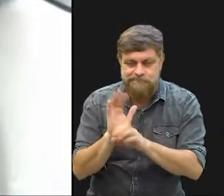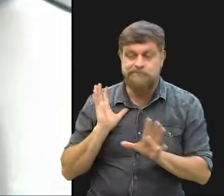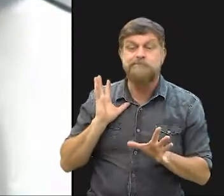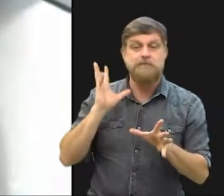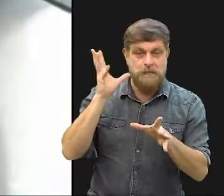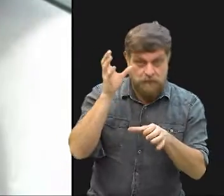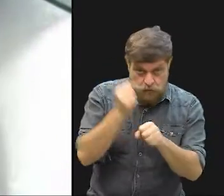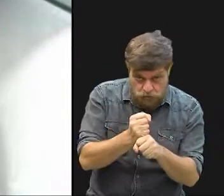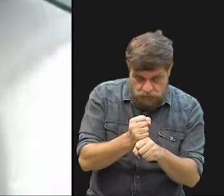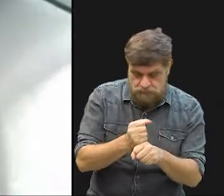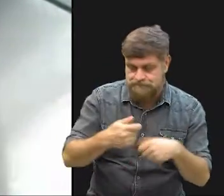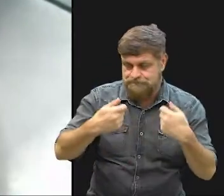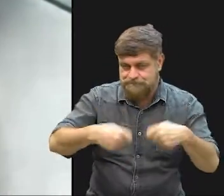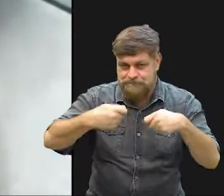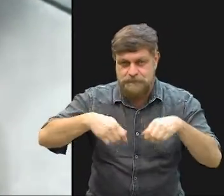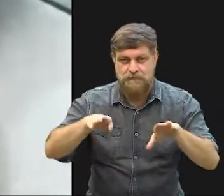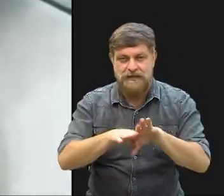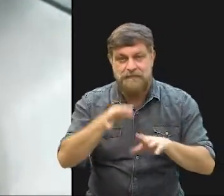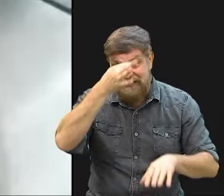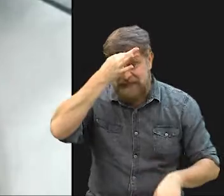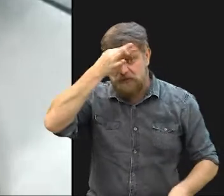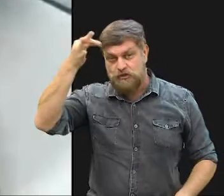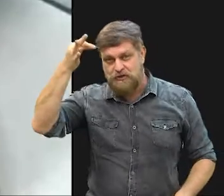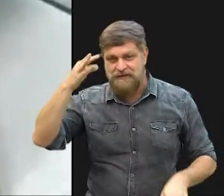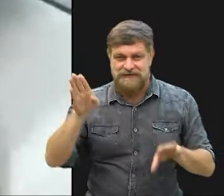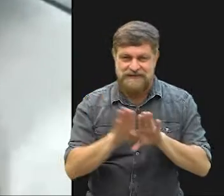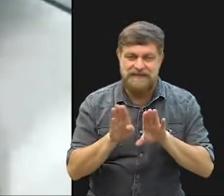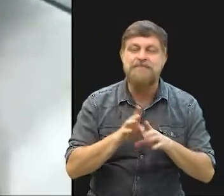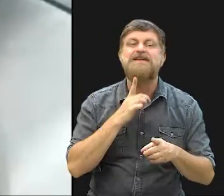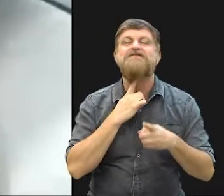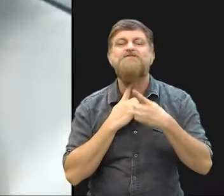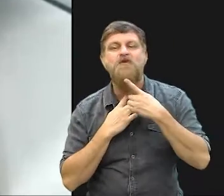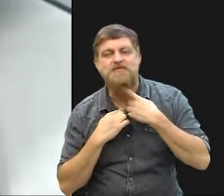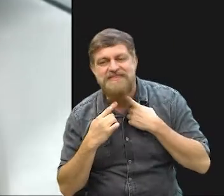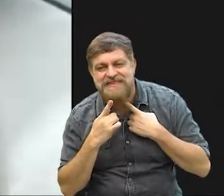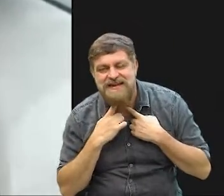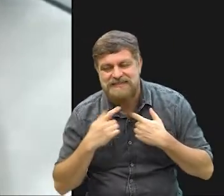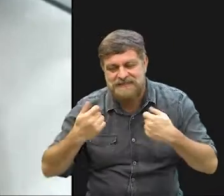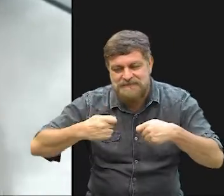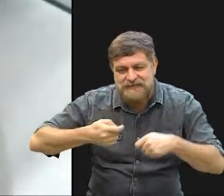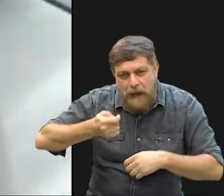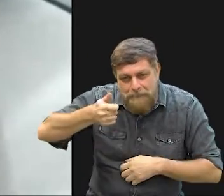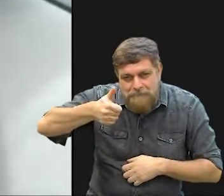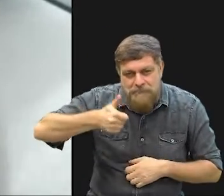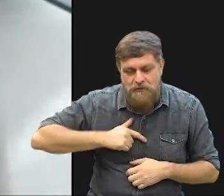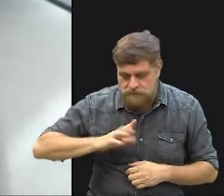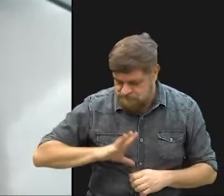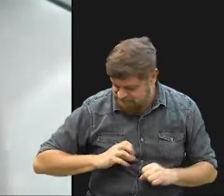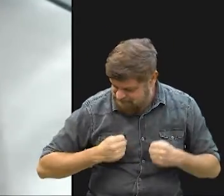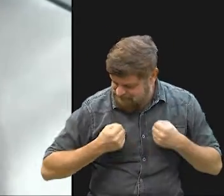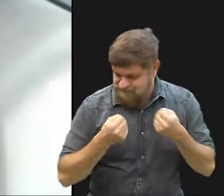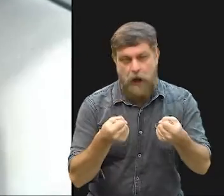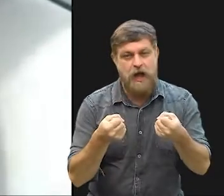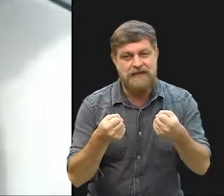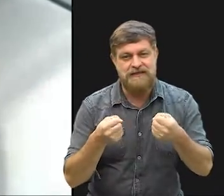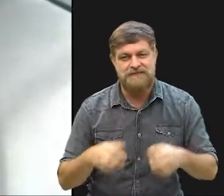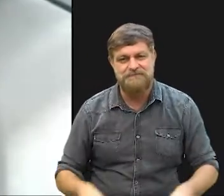isso, mais um pouco de sorte, mais um pouco de vontade, mais um pouco de gana.